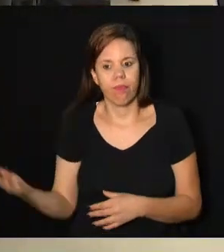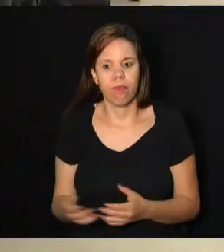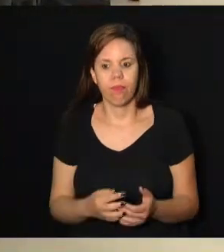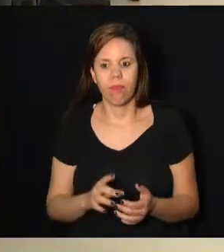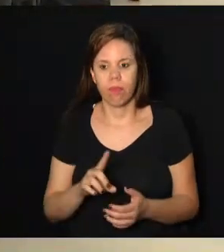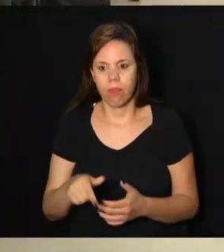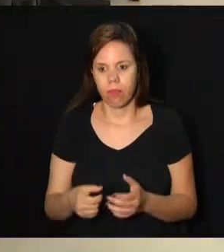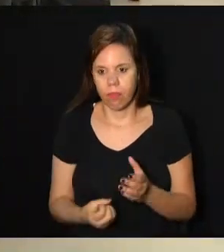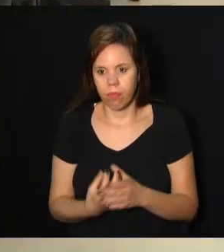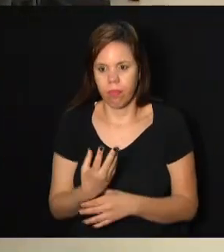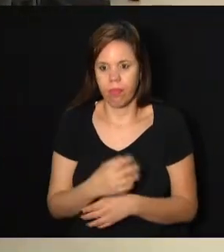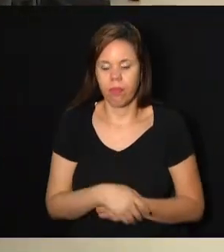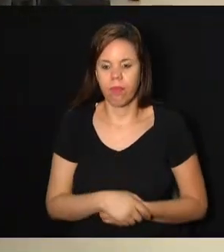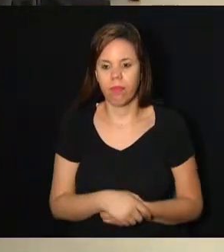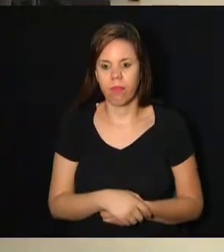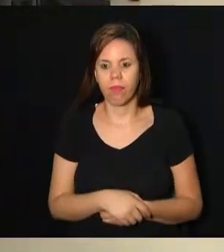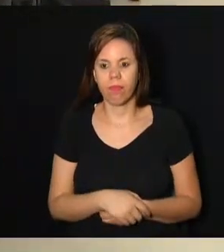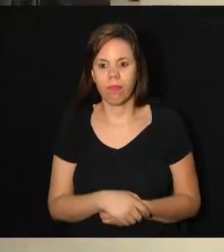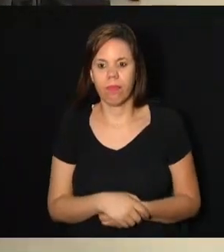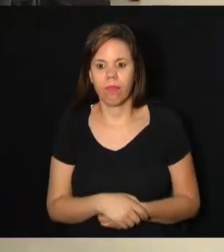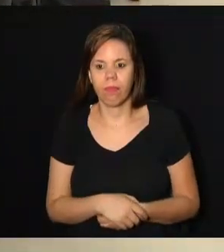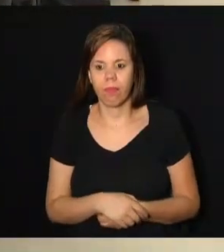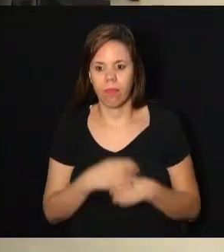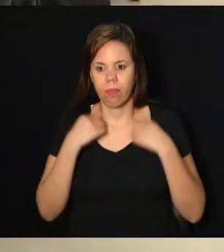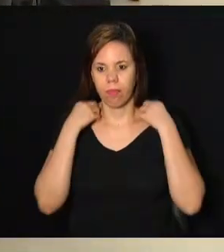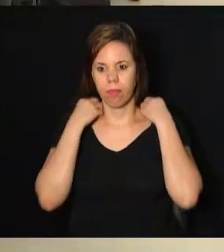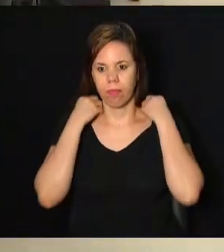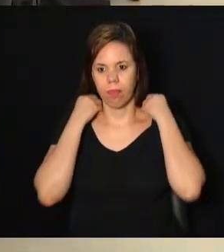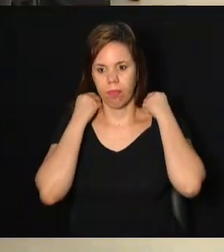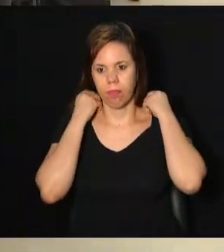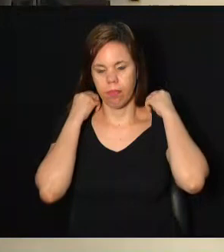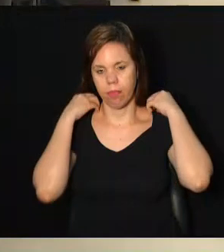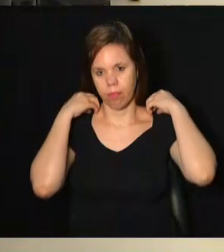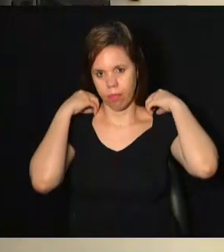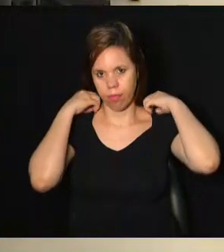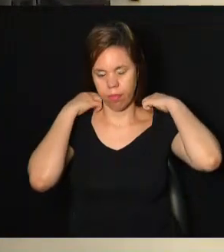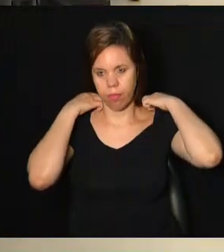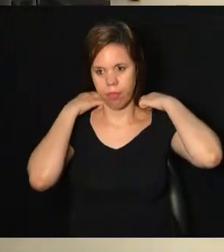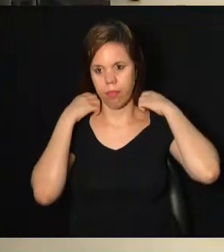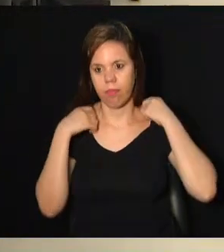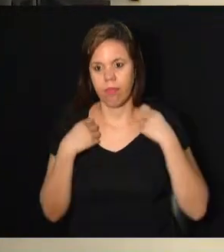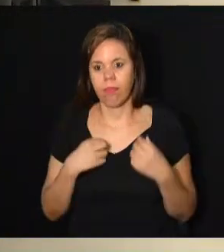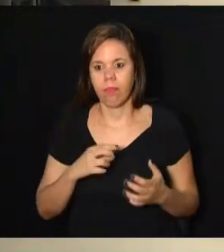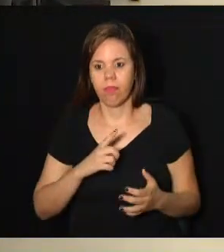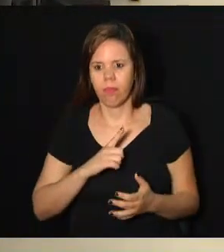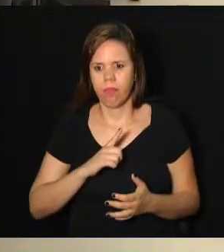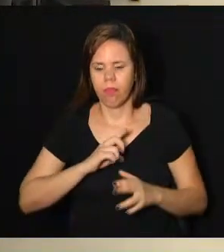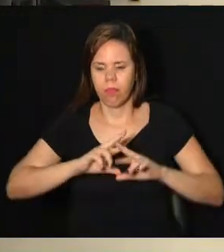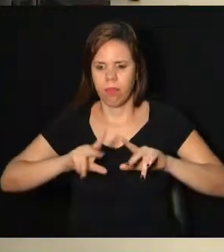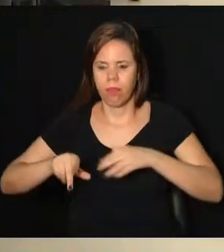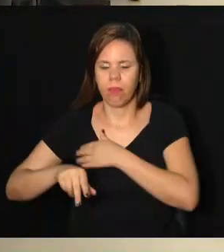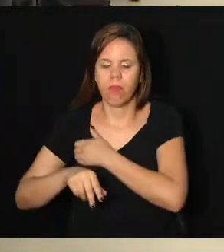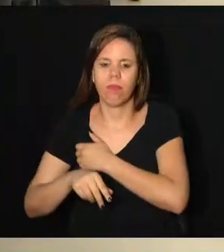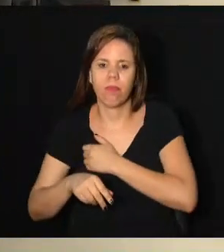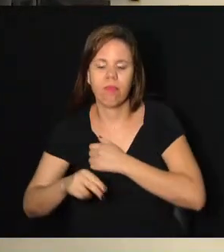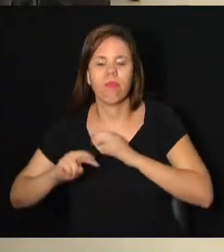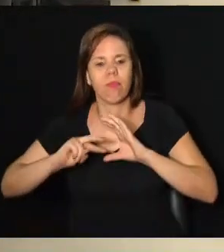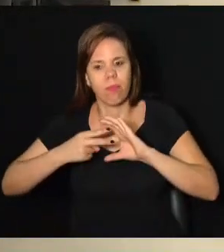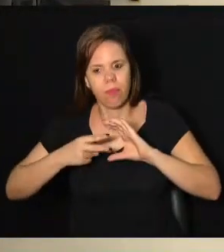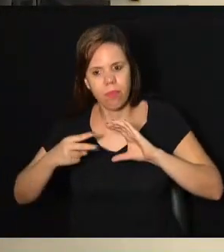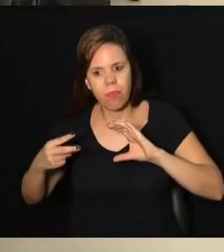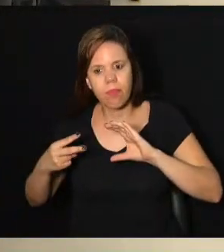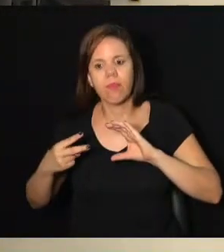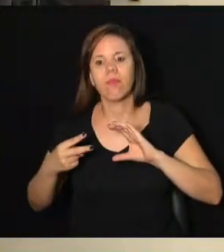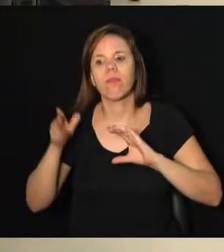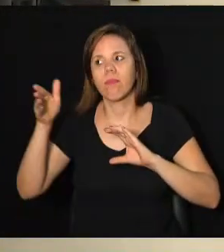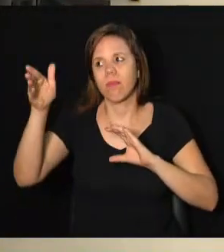acontecer. É uma hipótese que pode vir a... Existem outras câmaras, claro, existem câmaras municipais... Claro. Só que as câmaras municipais, talvez